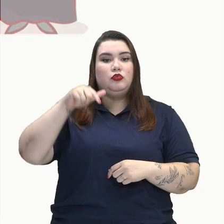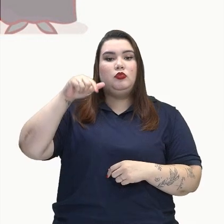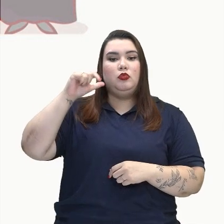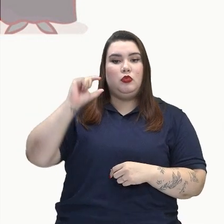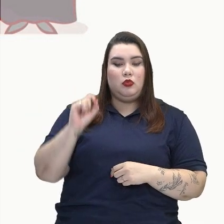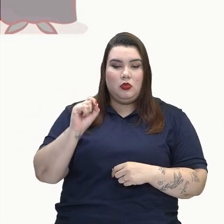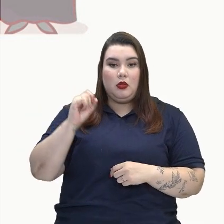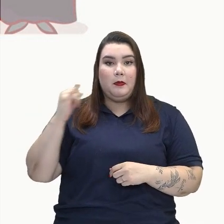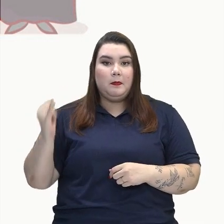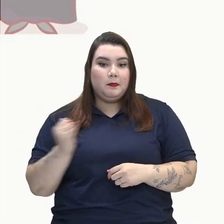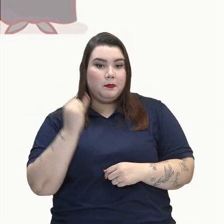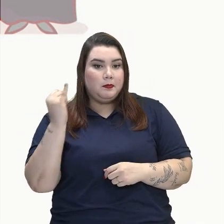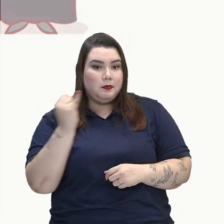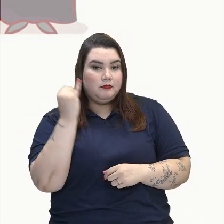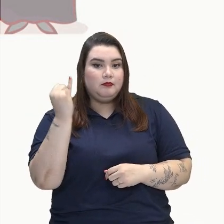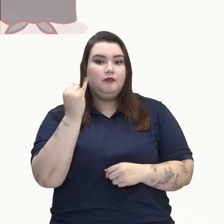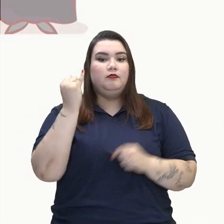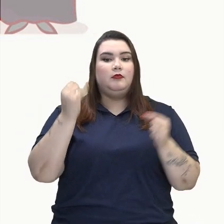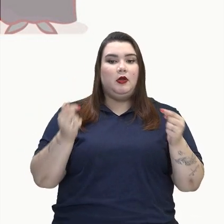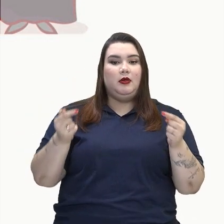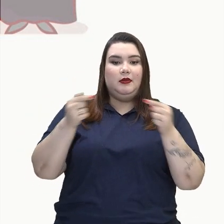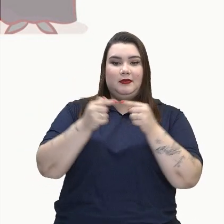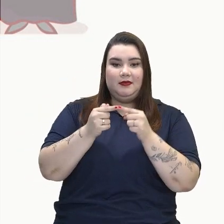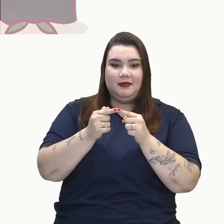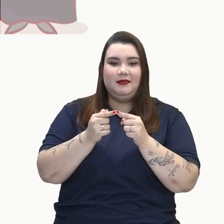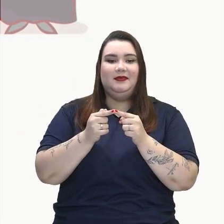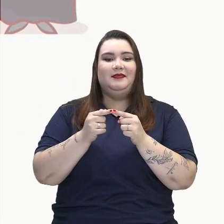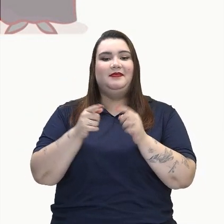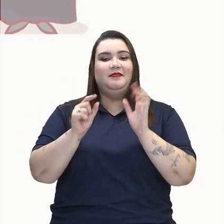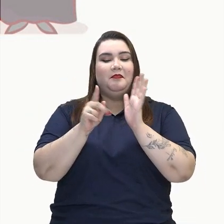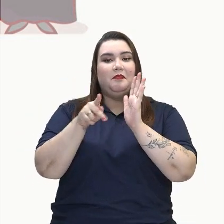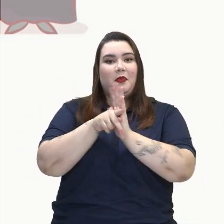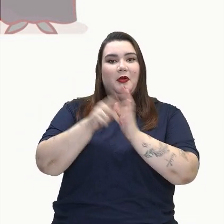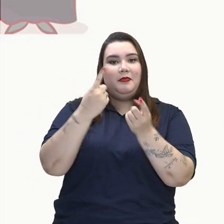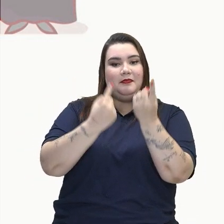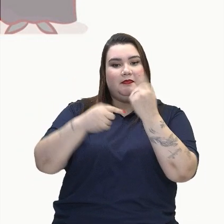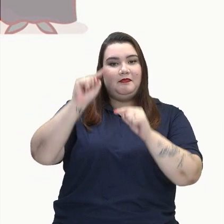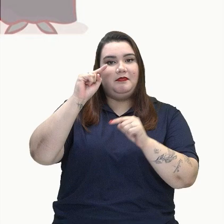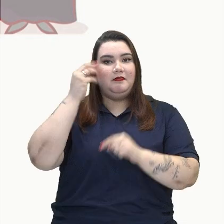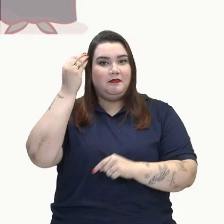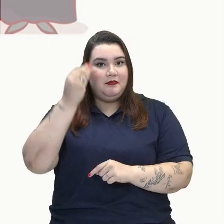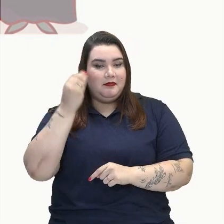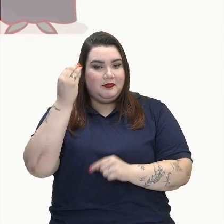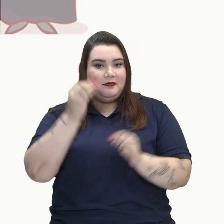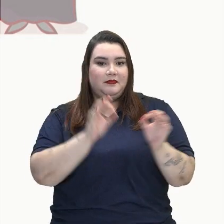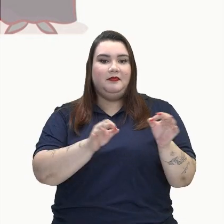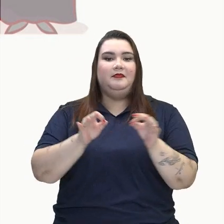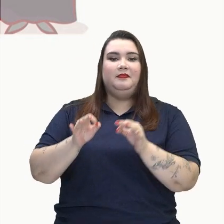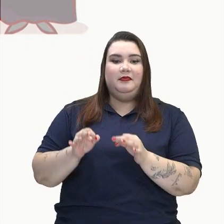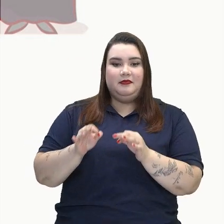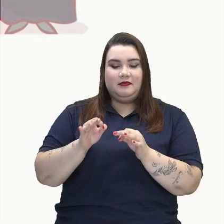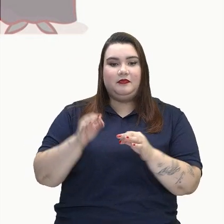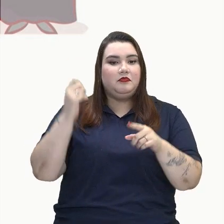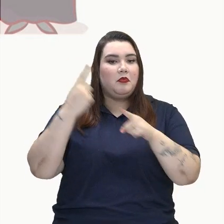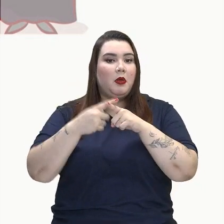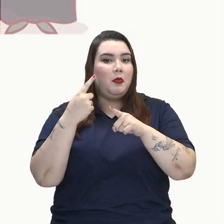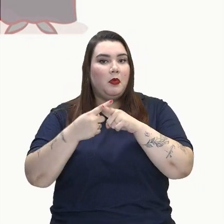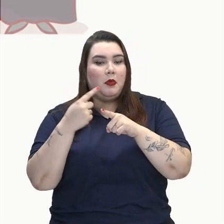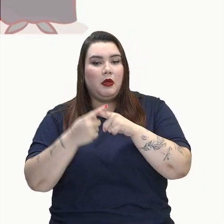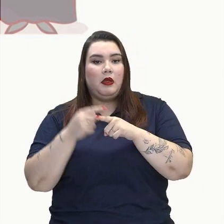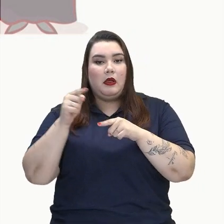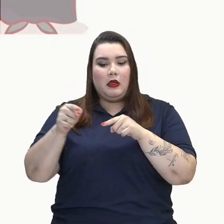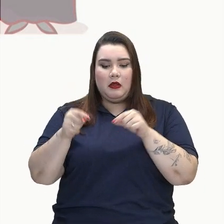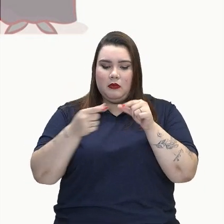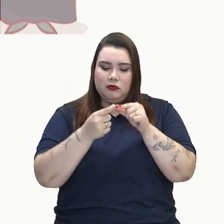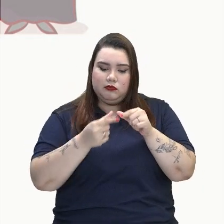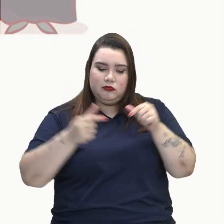muito importante para o sucesso desse experimento. Por quê? O que as ervilhas apresentavam?